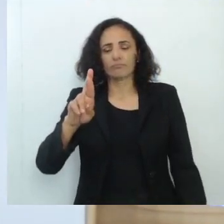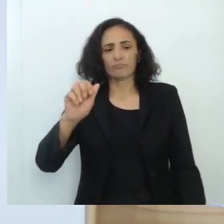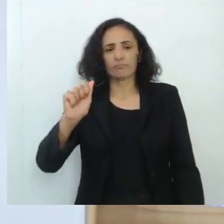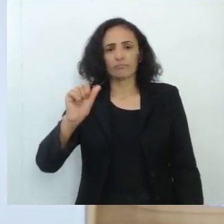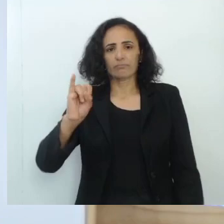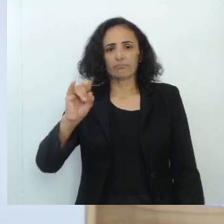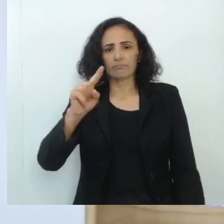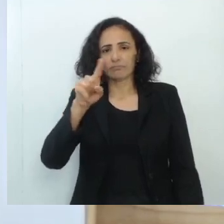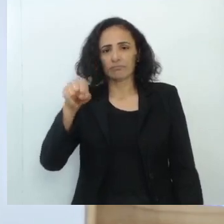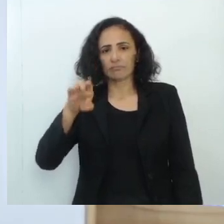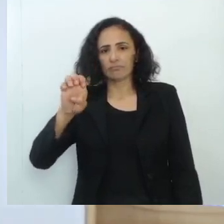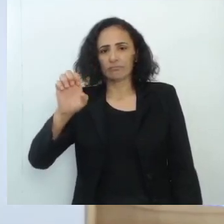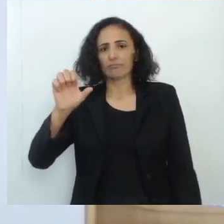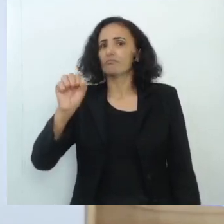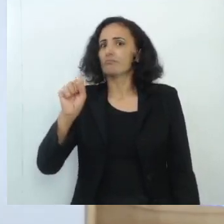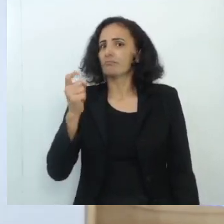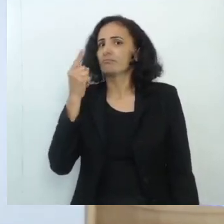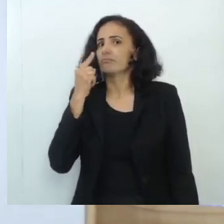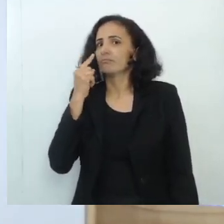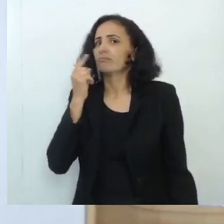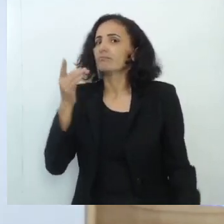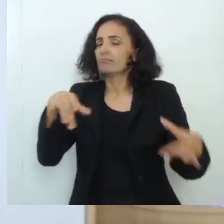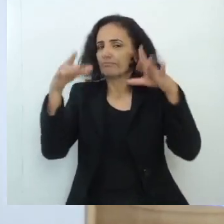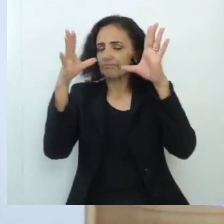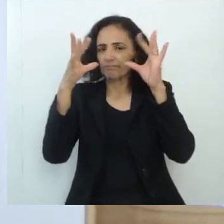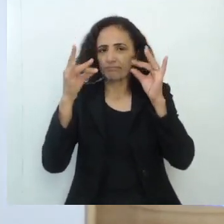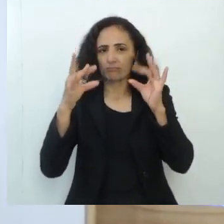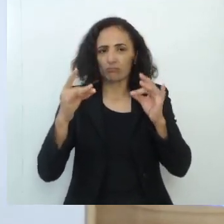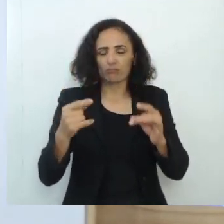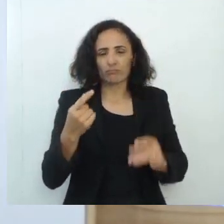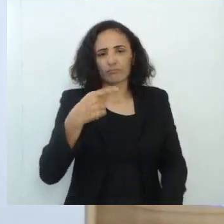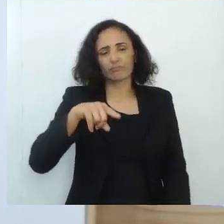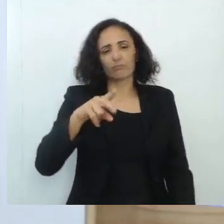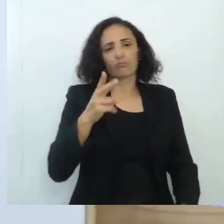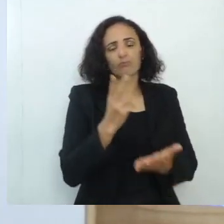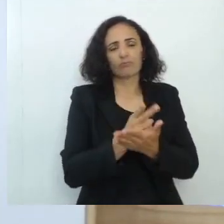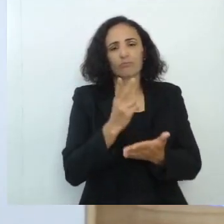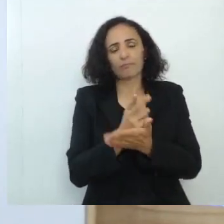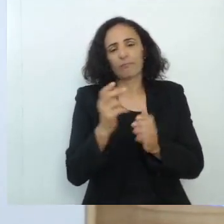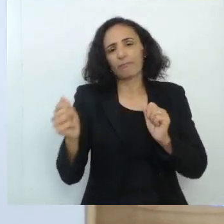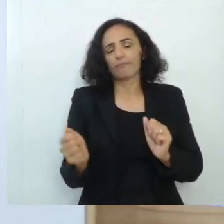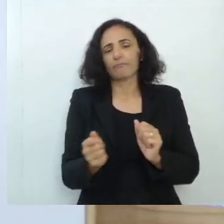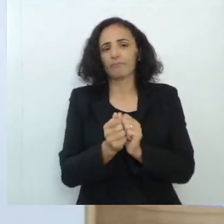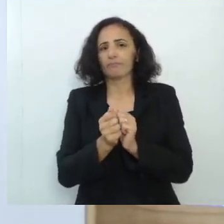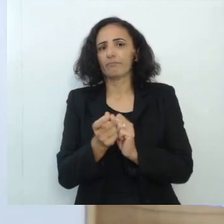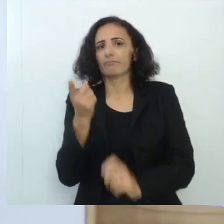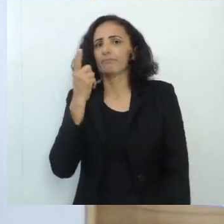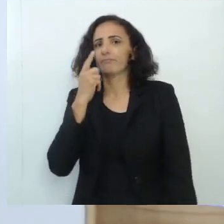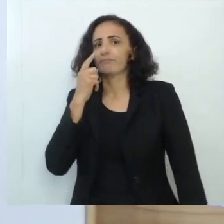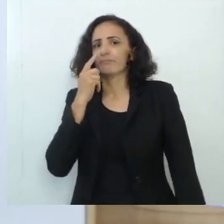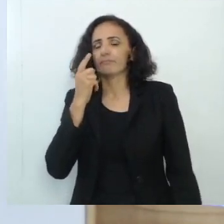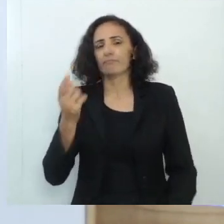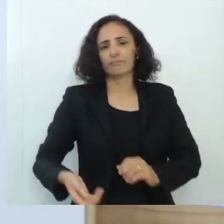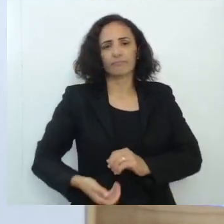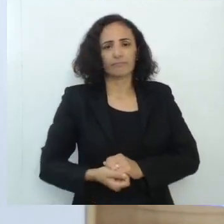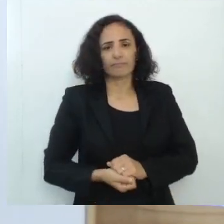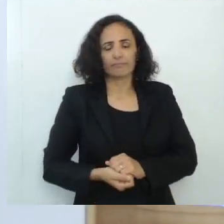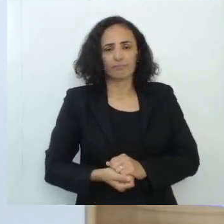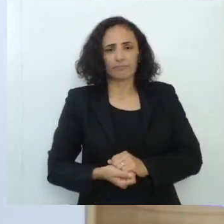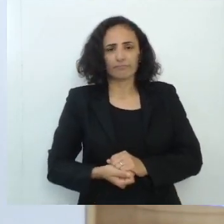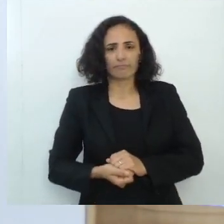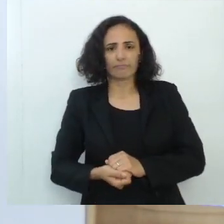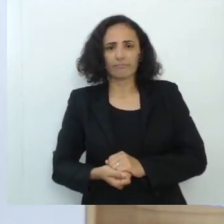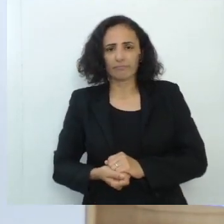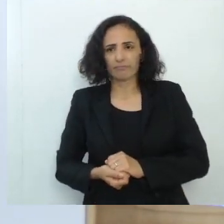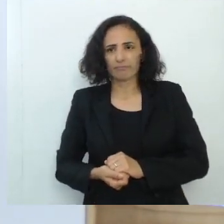Essas estruturas são as raízes, tá? Nascendo do caule, claro, olha para cá. Isso